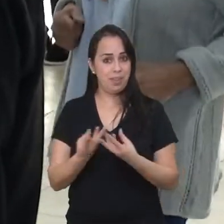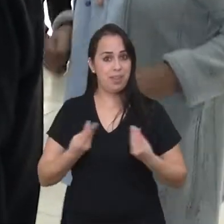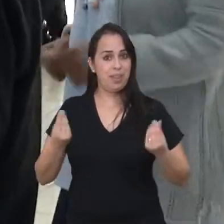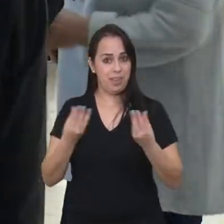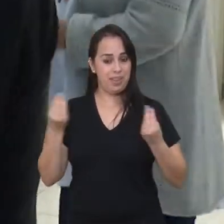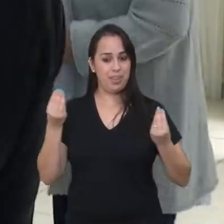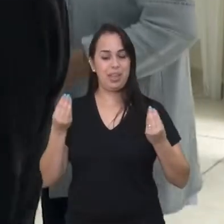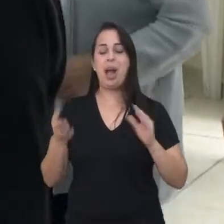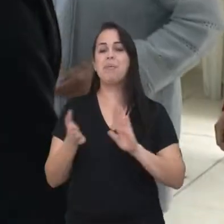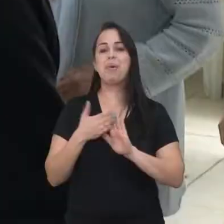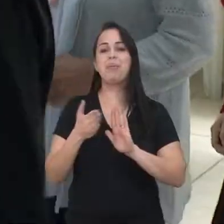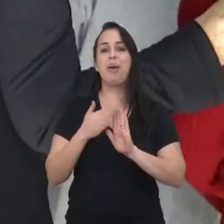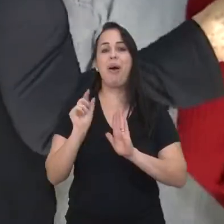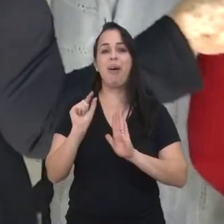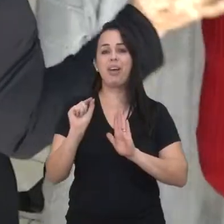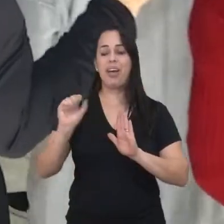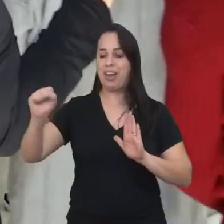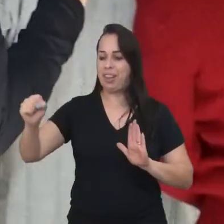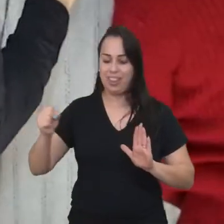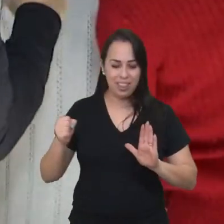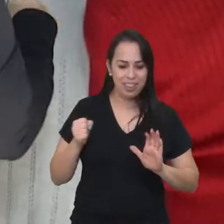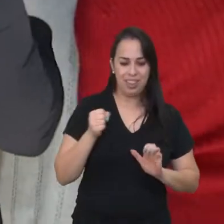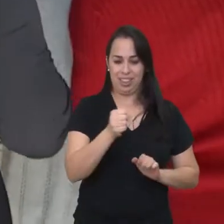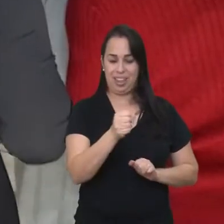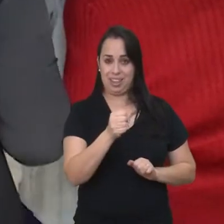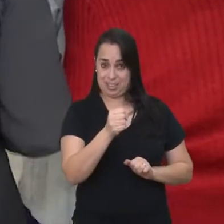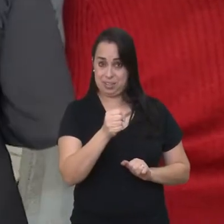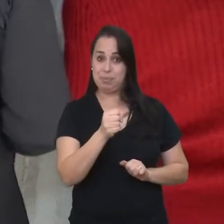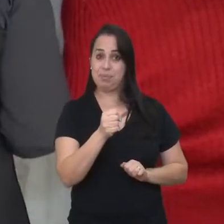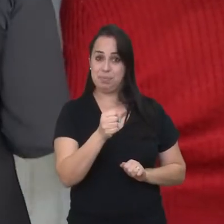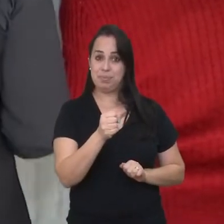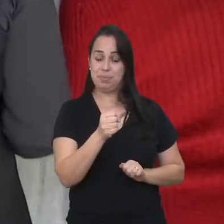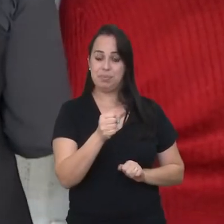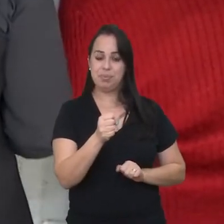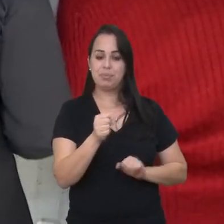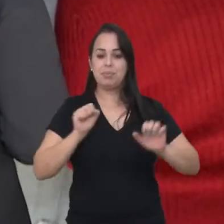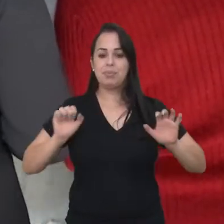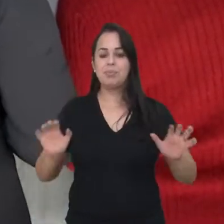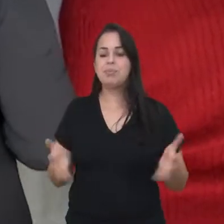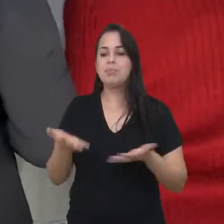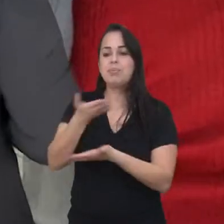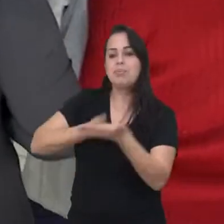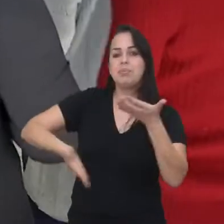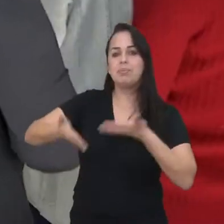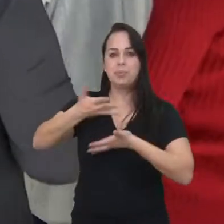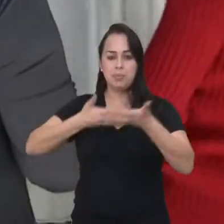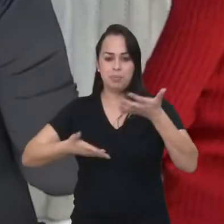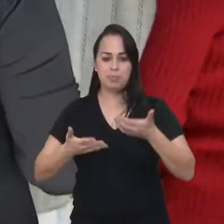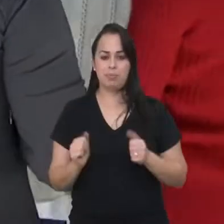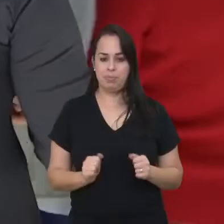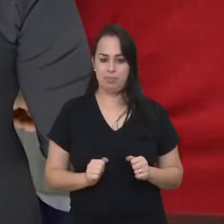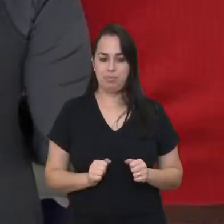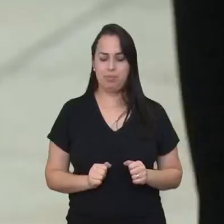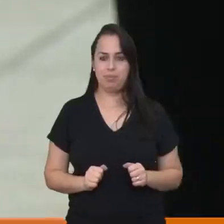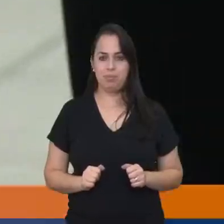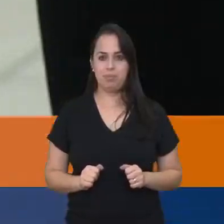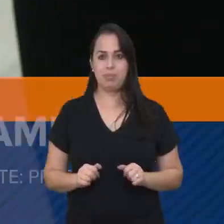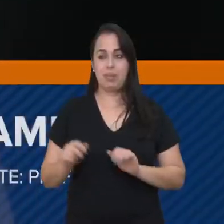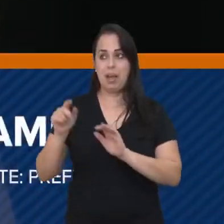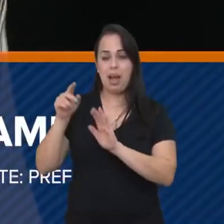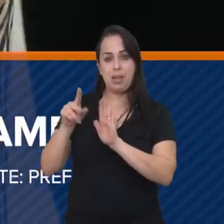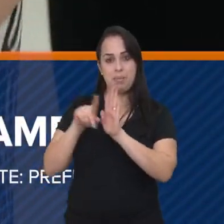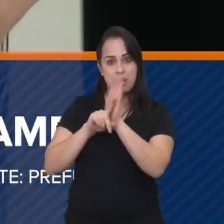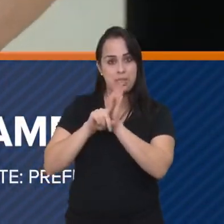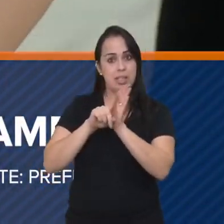promoção à qualidade de vida. A proposta é inserir os idosos nos espaços públicos e promover a socialização.